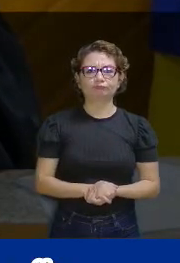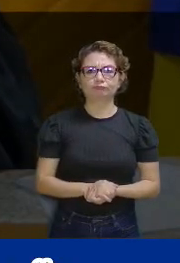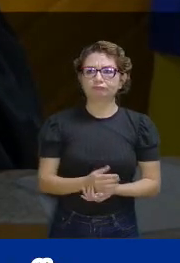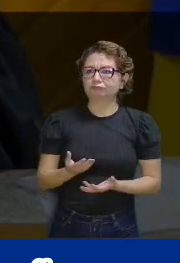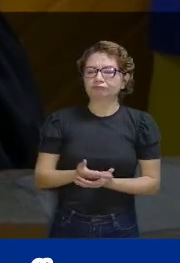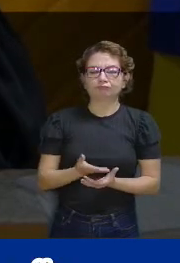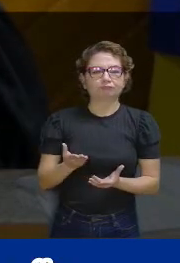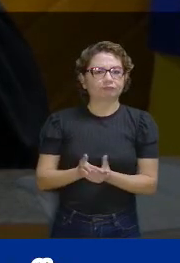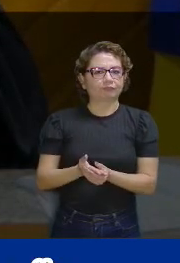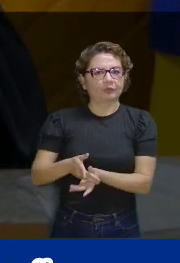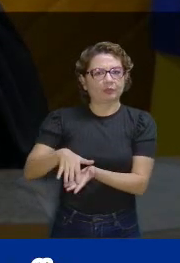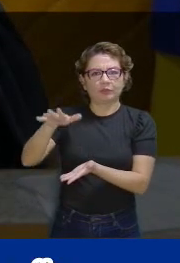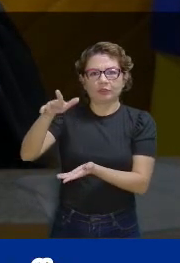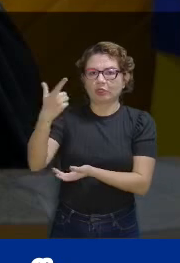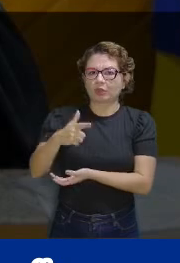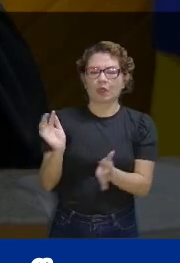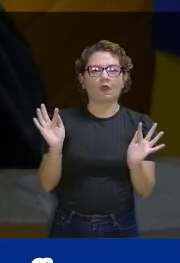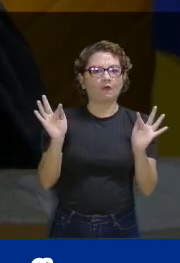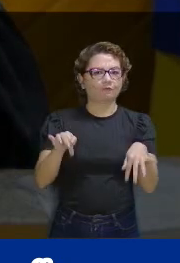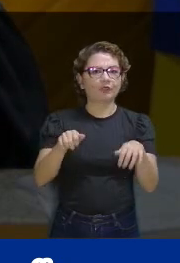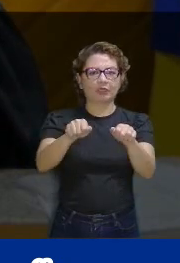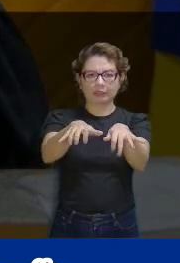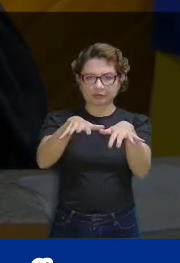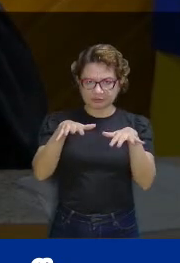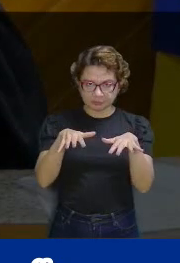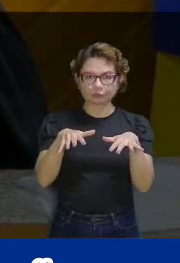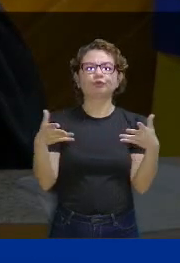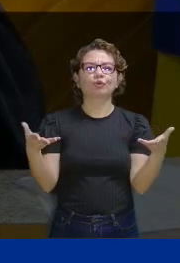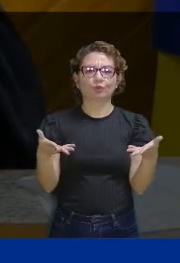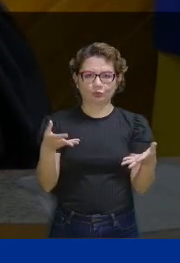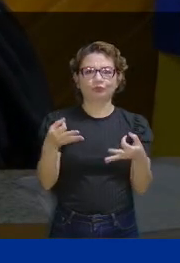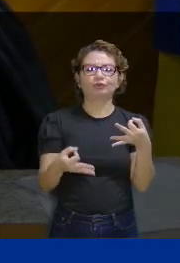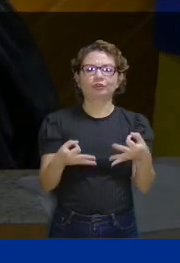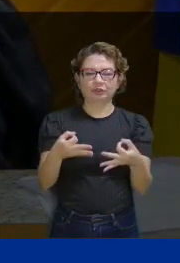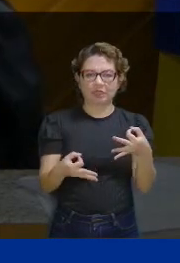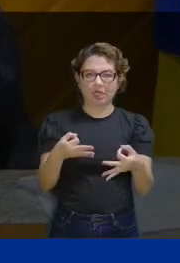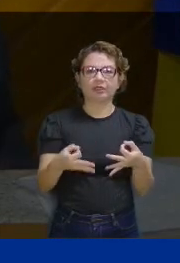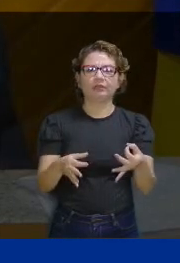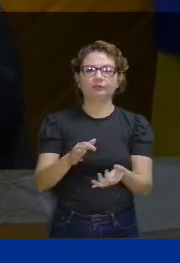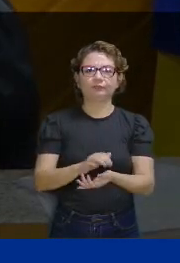Foco no desmarno, Agostinho Silvério. Encerrada a presente sessão judiciária.